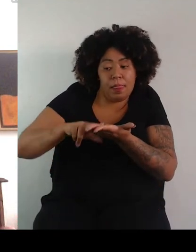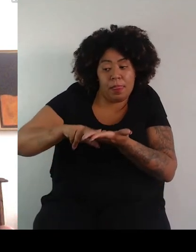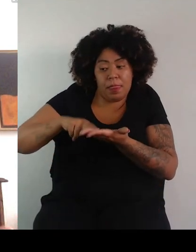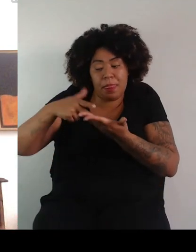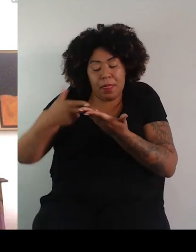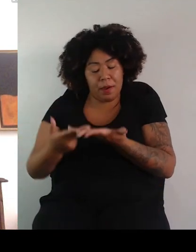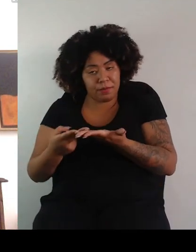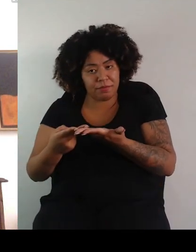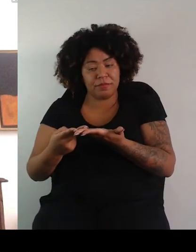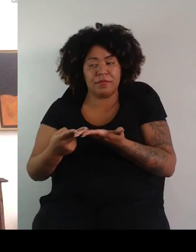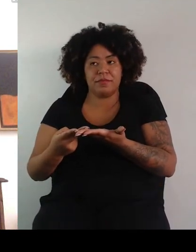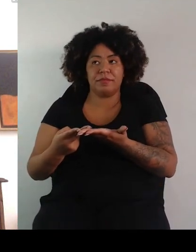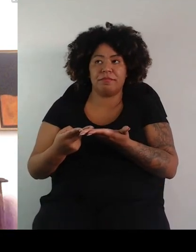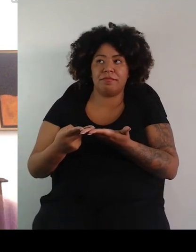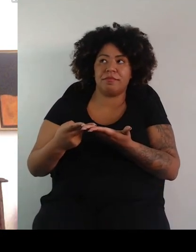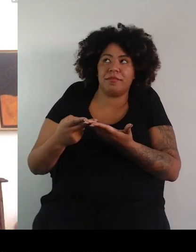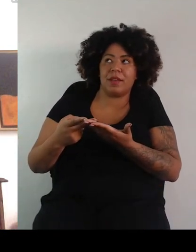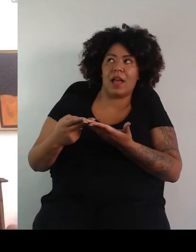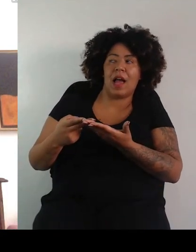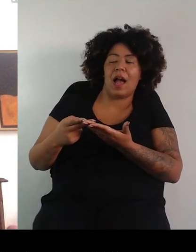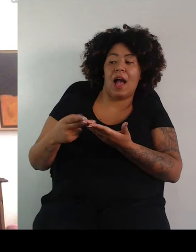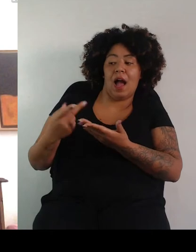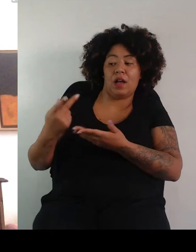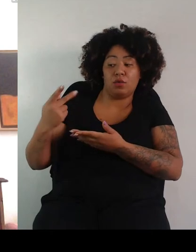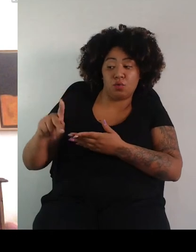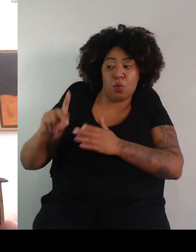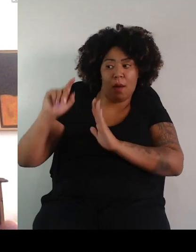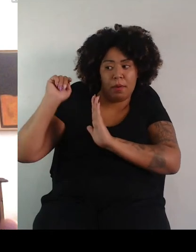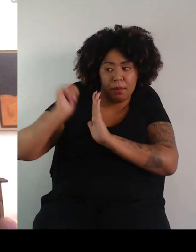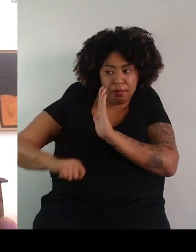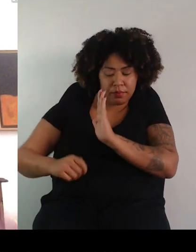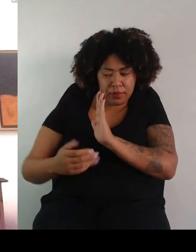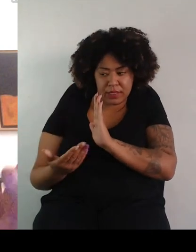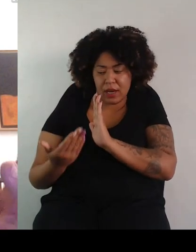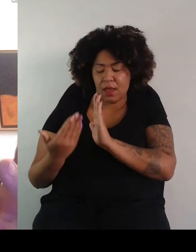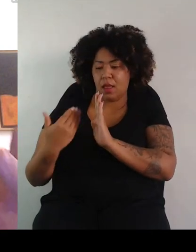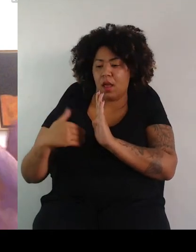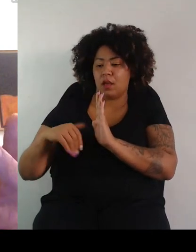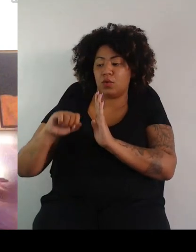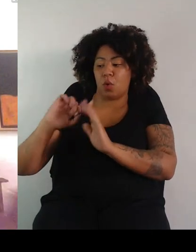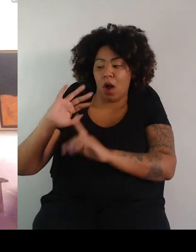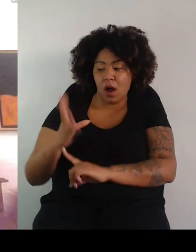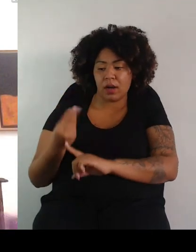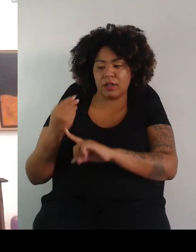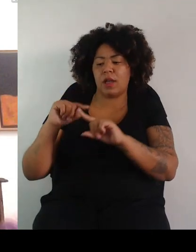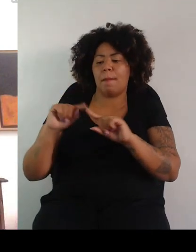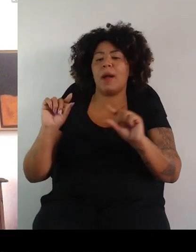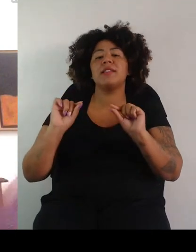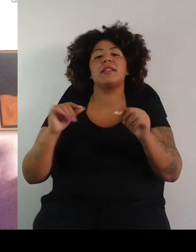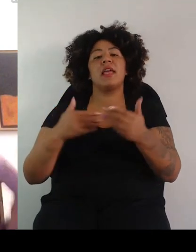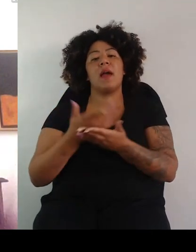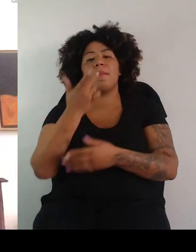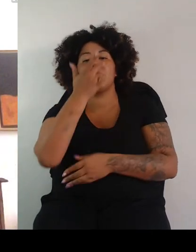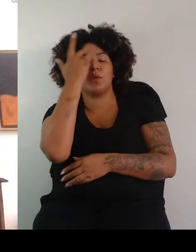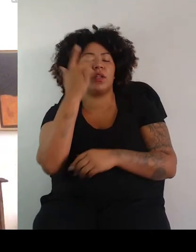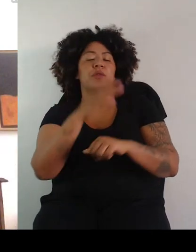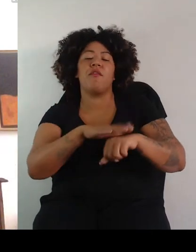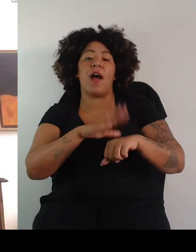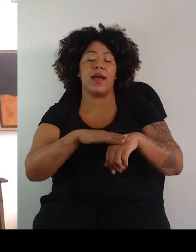a sua própria biografia até certo ponto mas quem é que não fez isso né